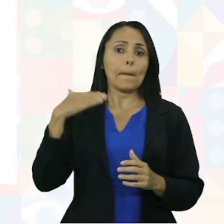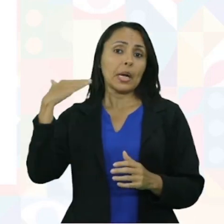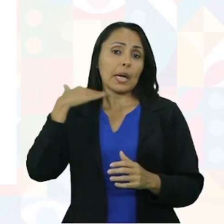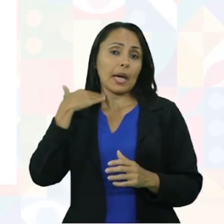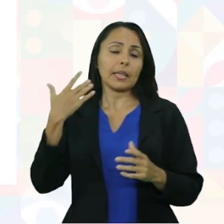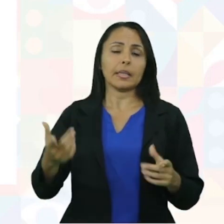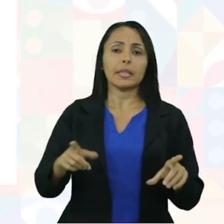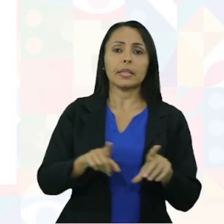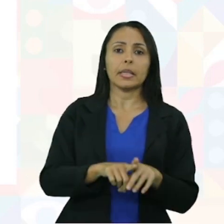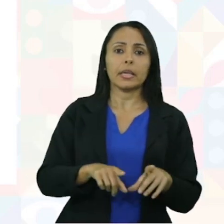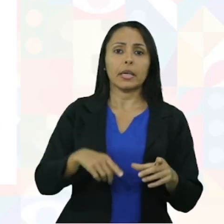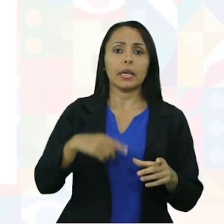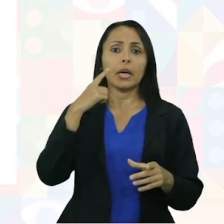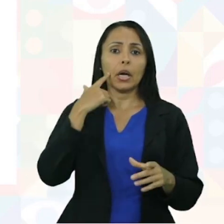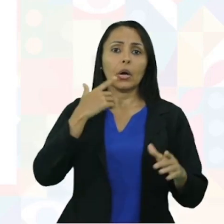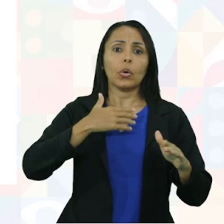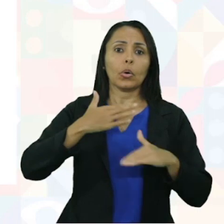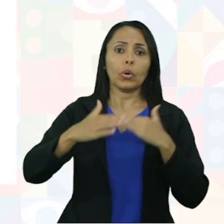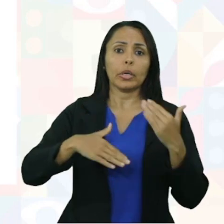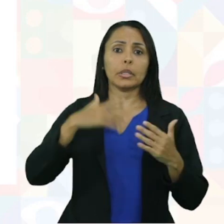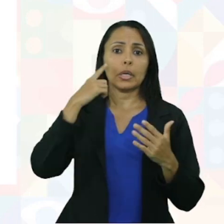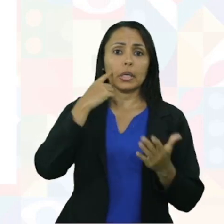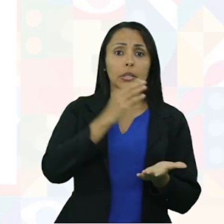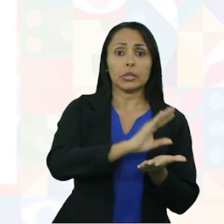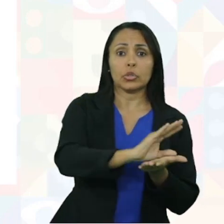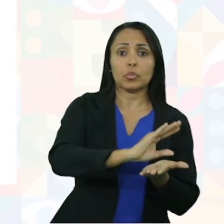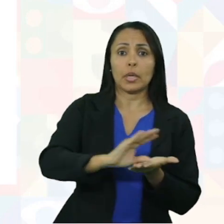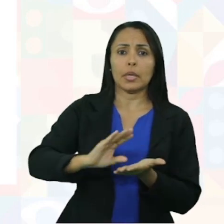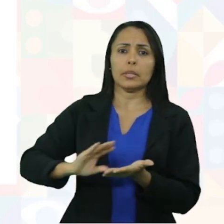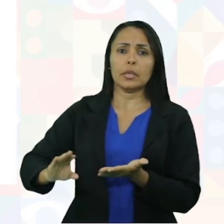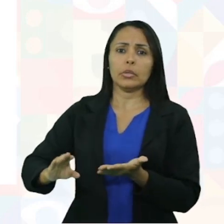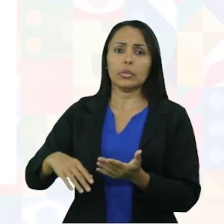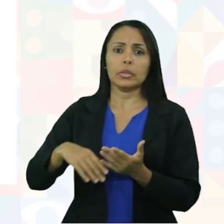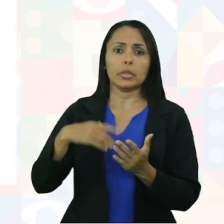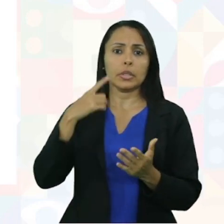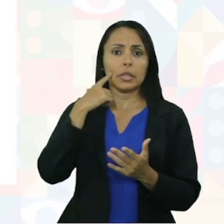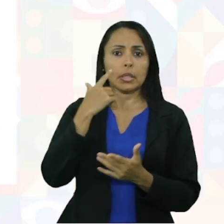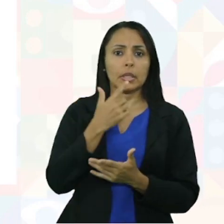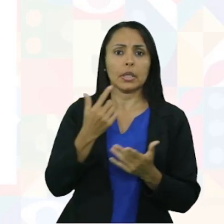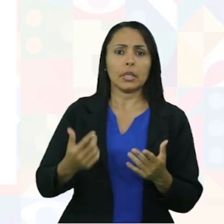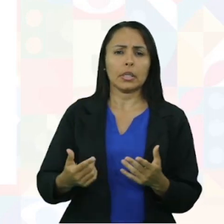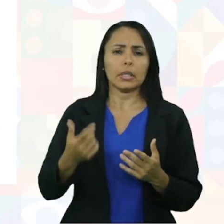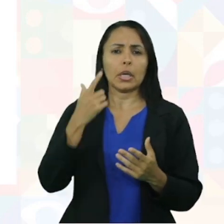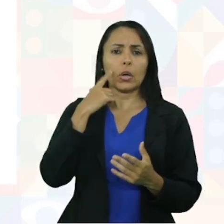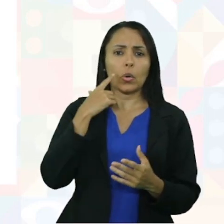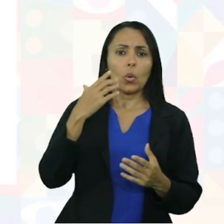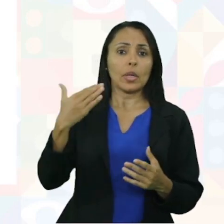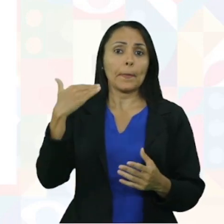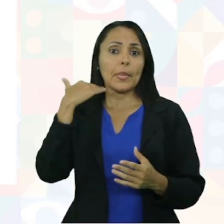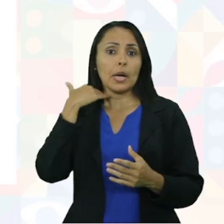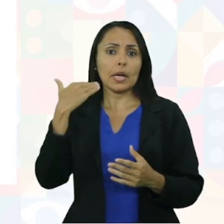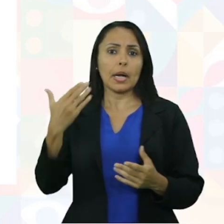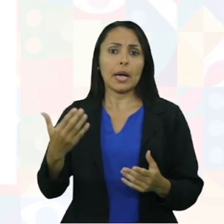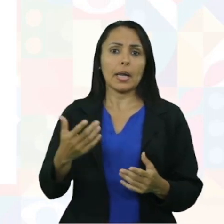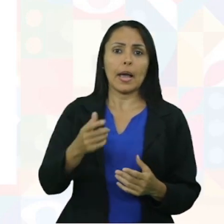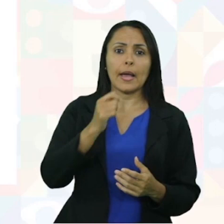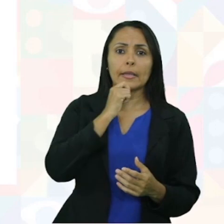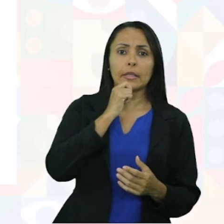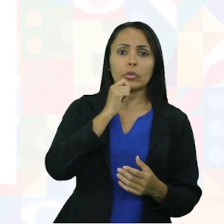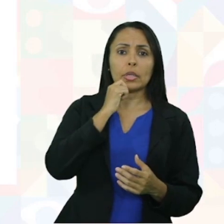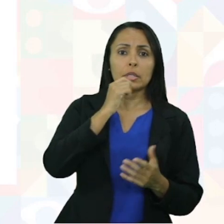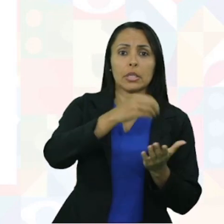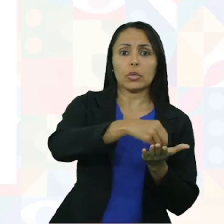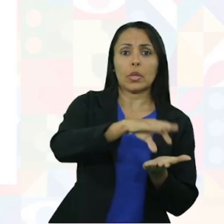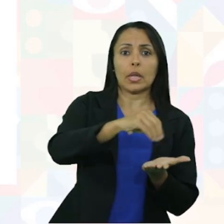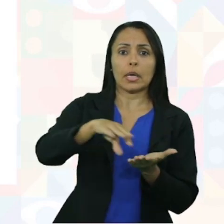terem ocorrido despesas cujos débitos na conta bancária ainda não tenham sido lançados até